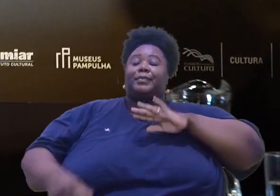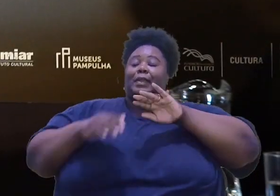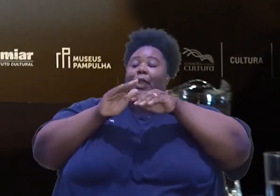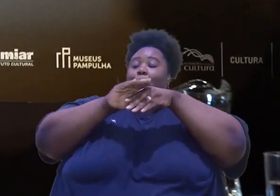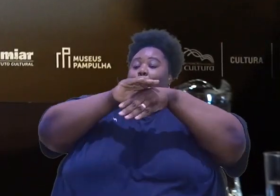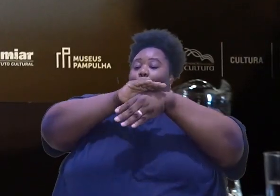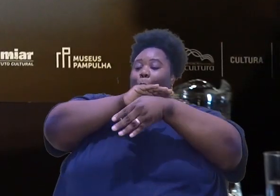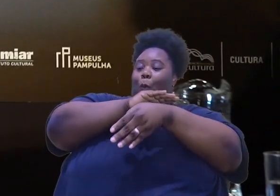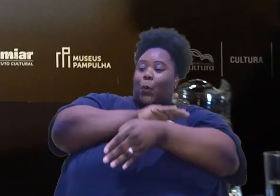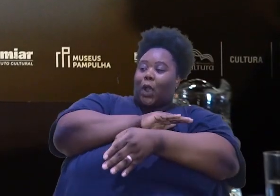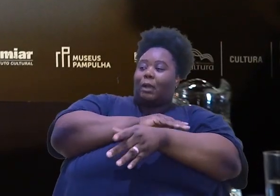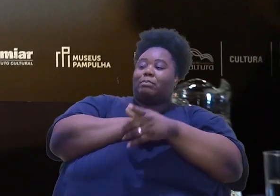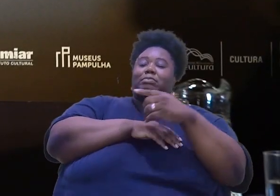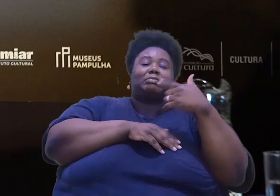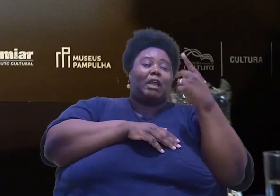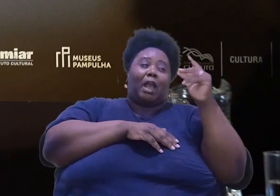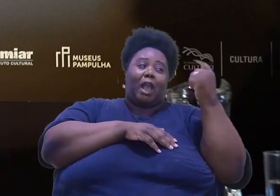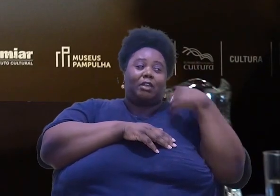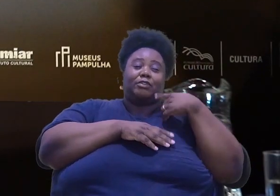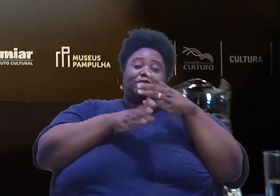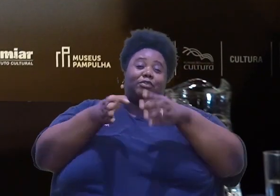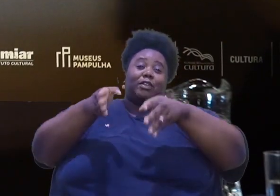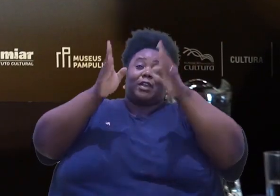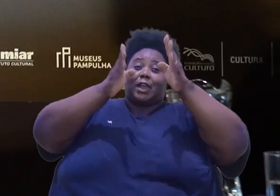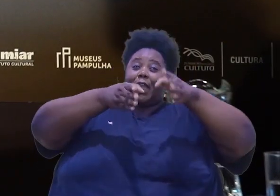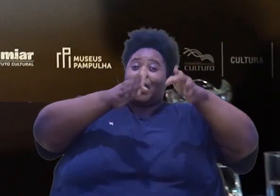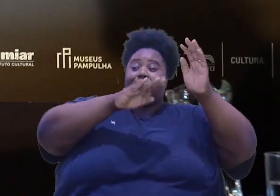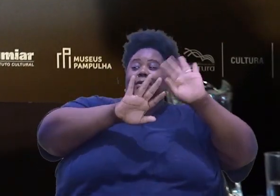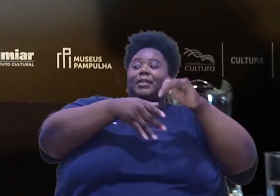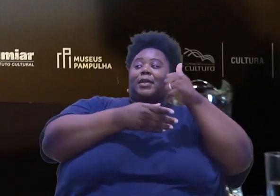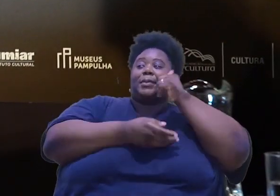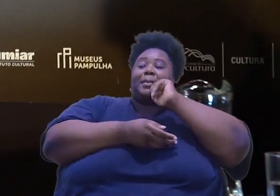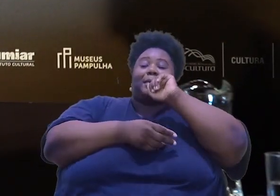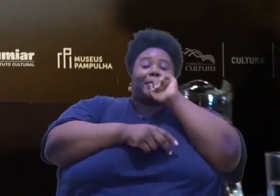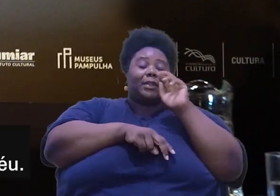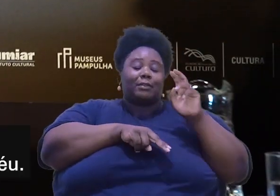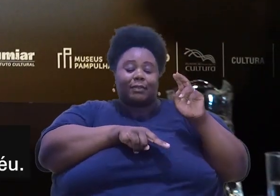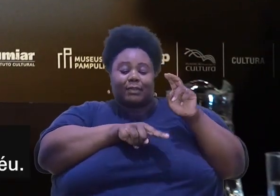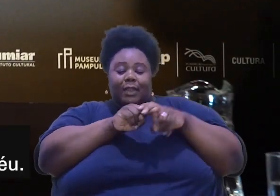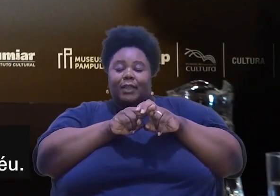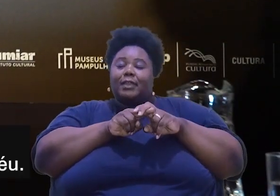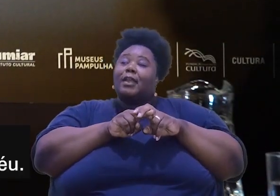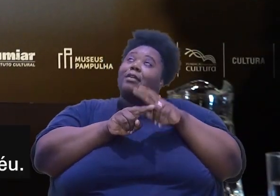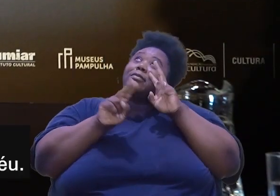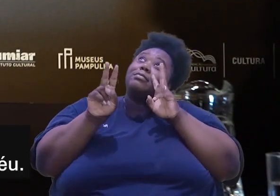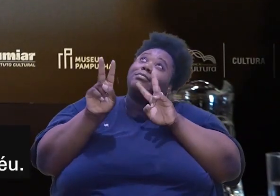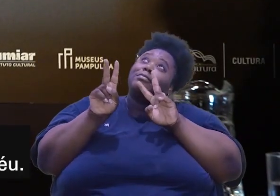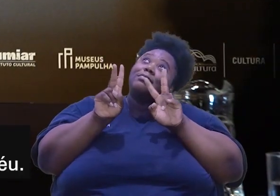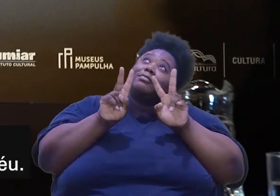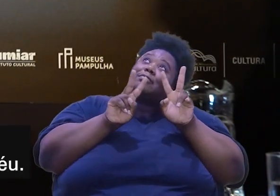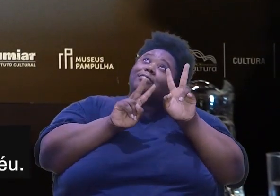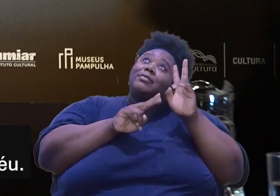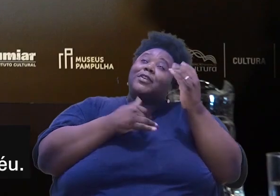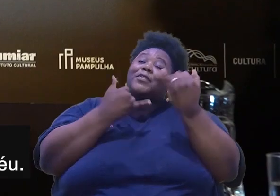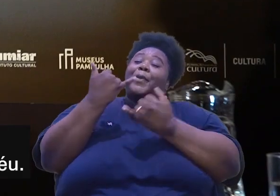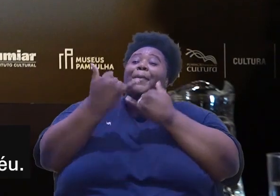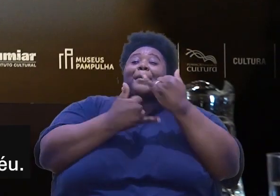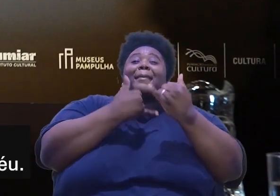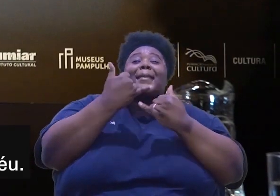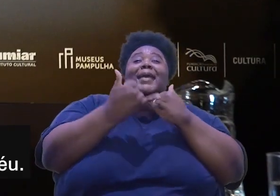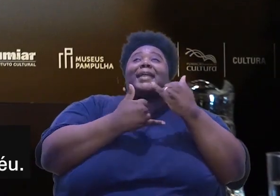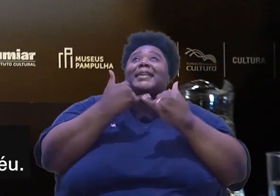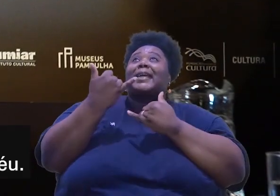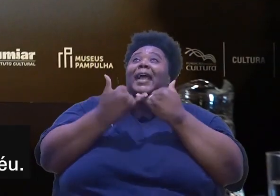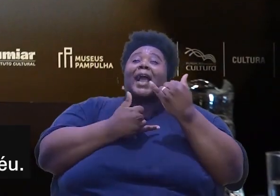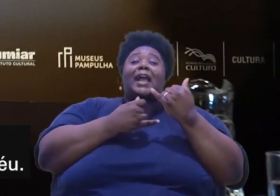tinha todos aqueles prédios lá no Cruzeiro, então minha mãe, a gente sentava e a gente ficava realmente brincando com as